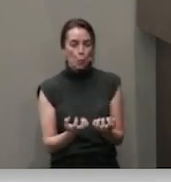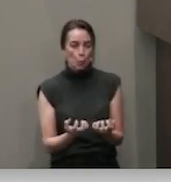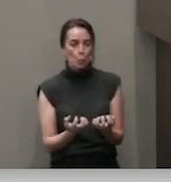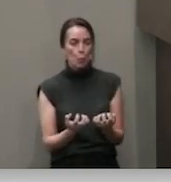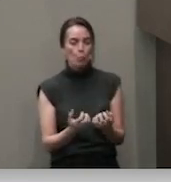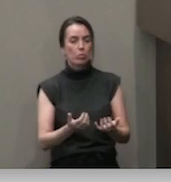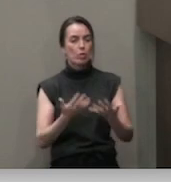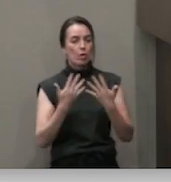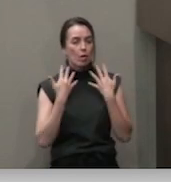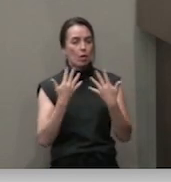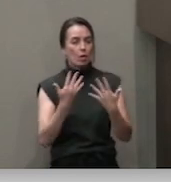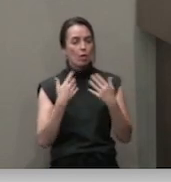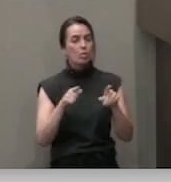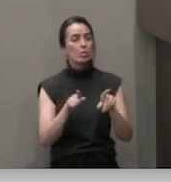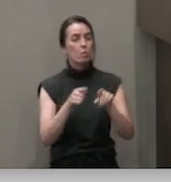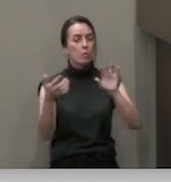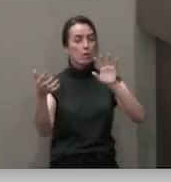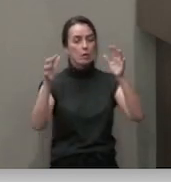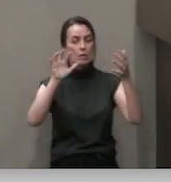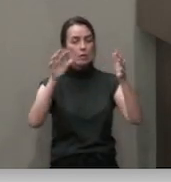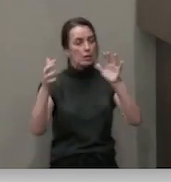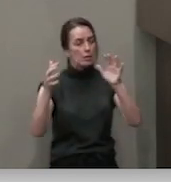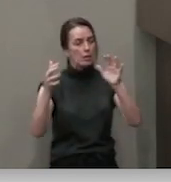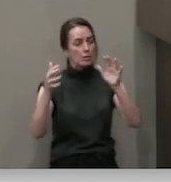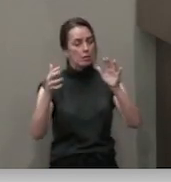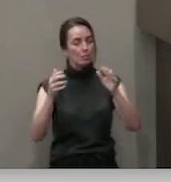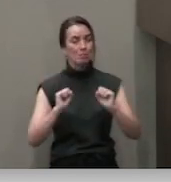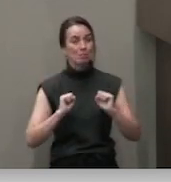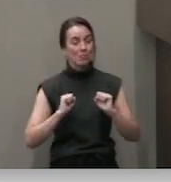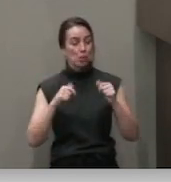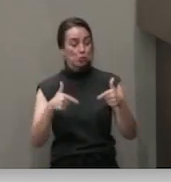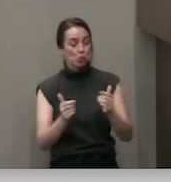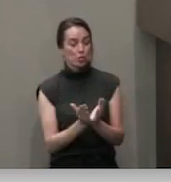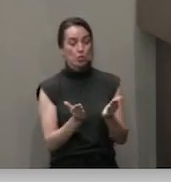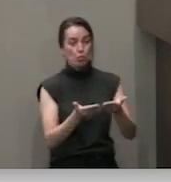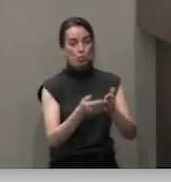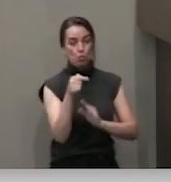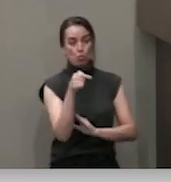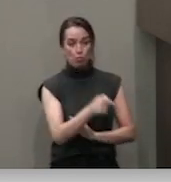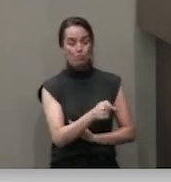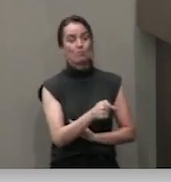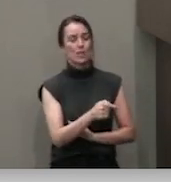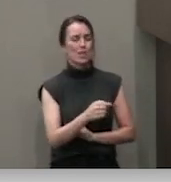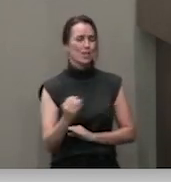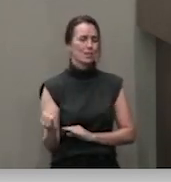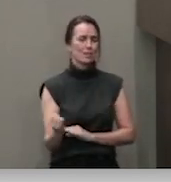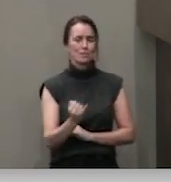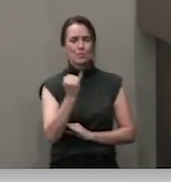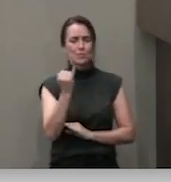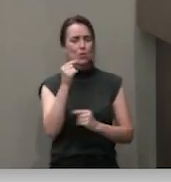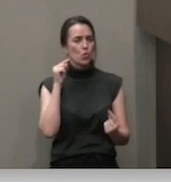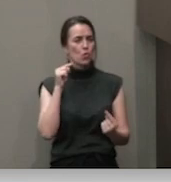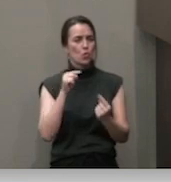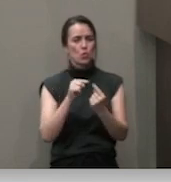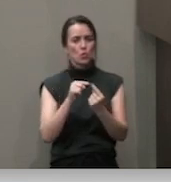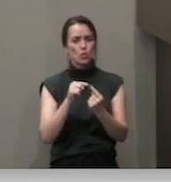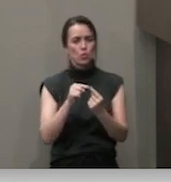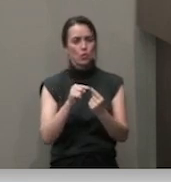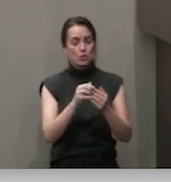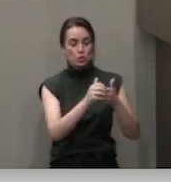extremos a atuação do comitê foi determinante para estabelecer diretrizes